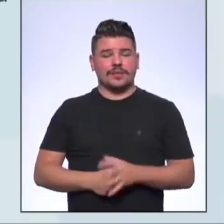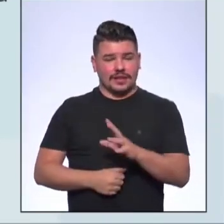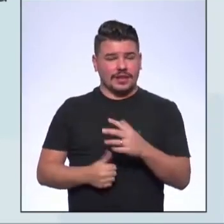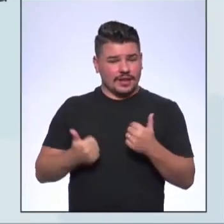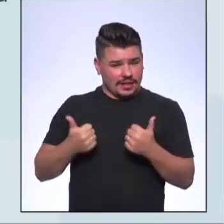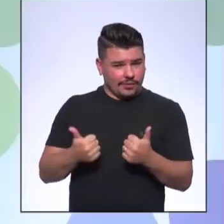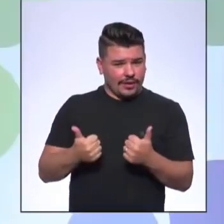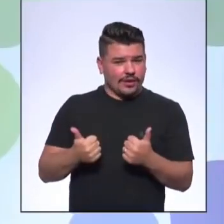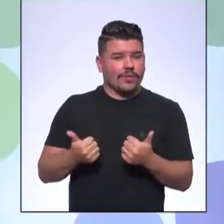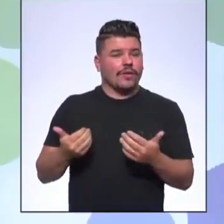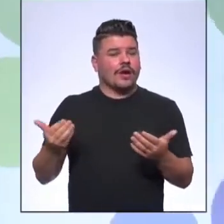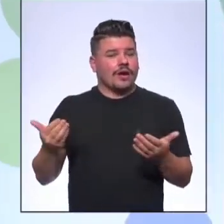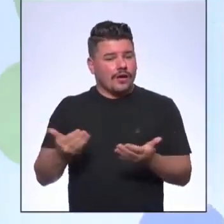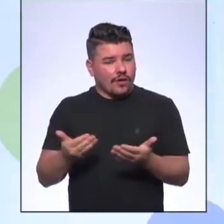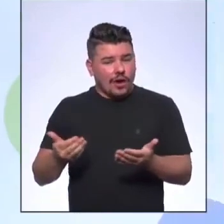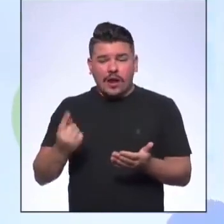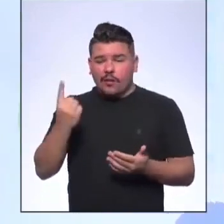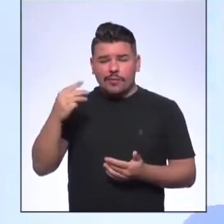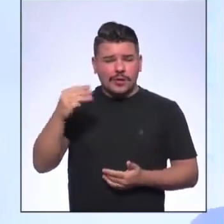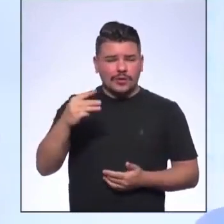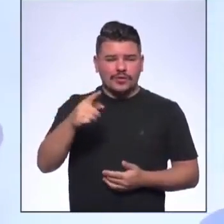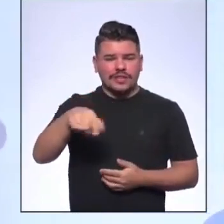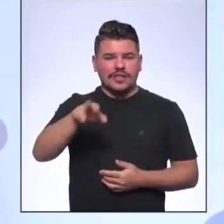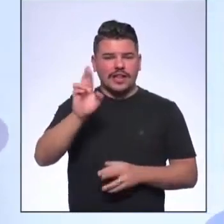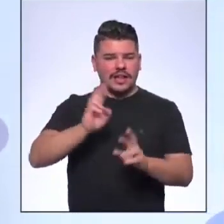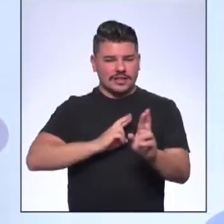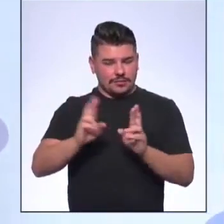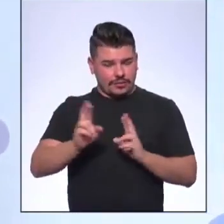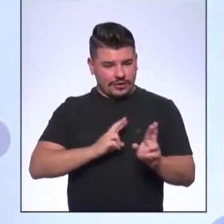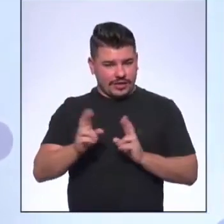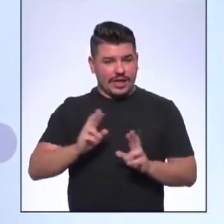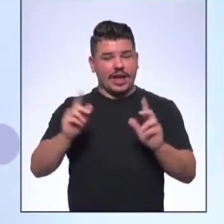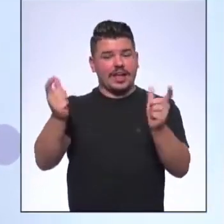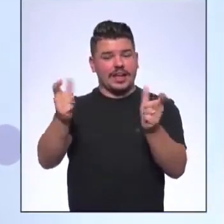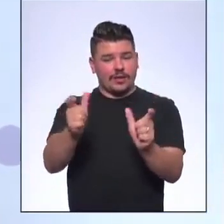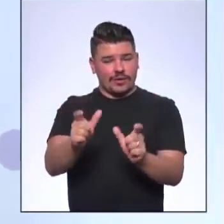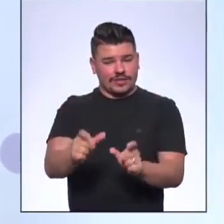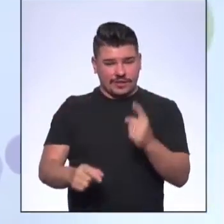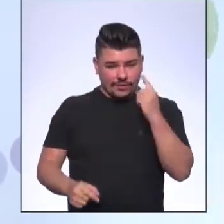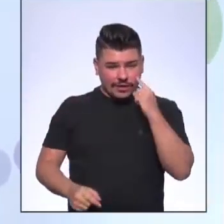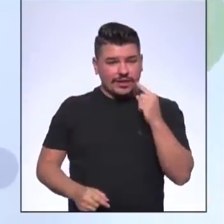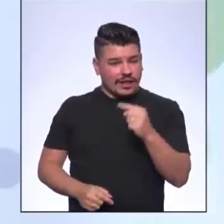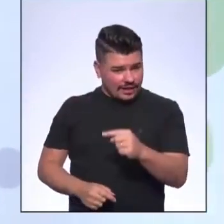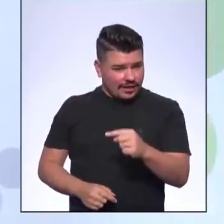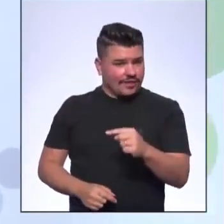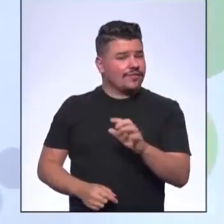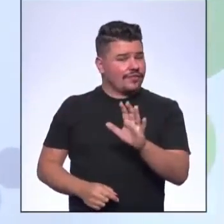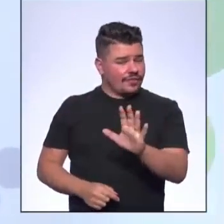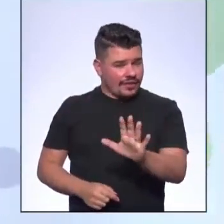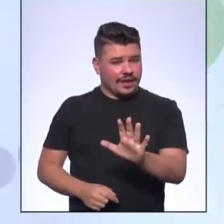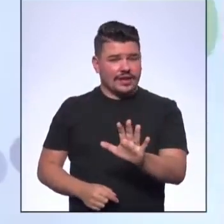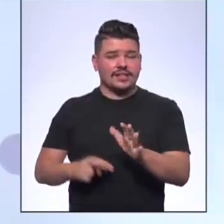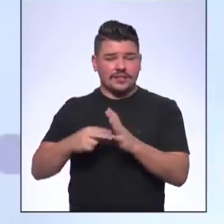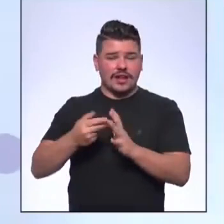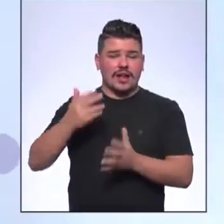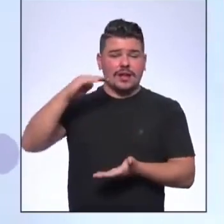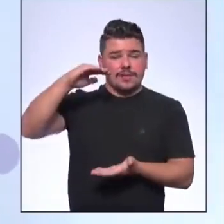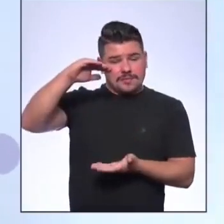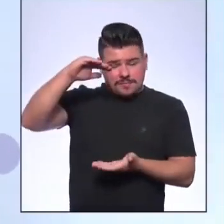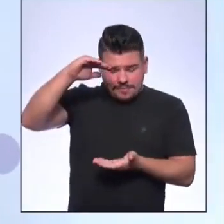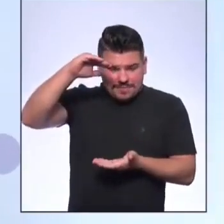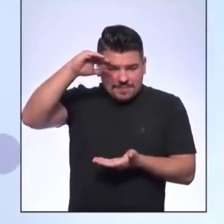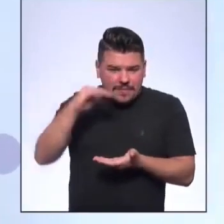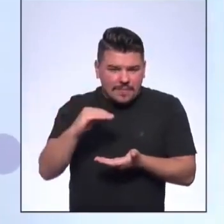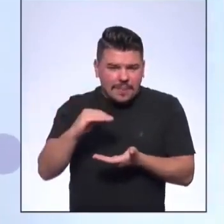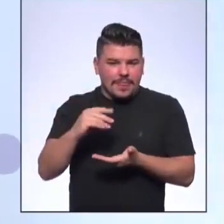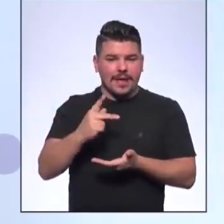lá. Ó. Vou dar para vocês aí um minutinho para você tentar fazer, tá? A equação está aí embaixo. O que acontece? Vai pegar a pressão, que tem a pressão